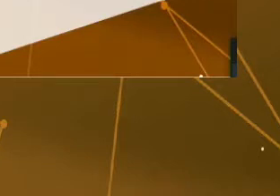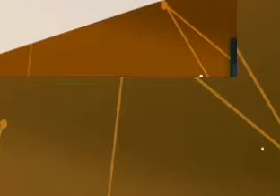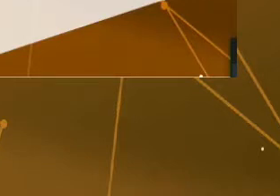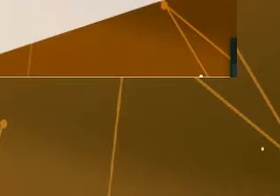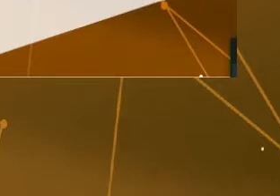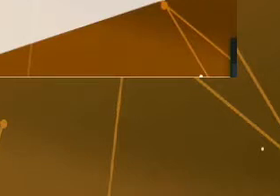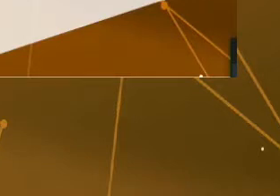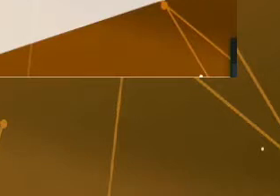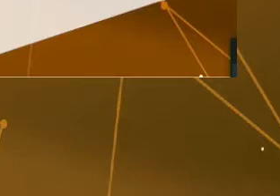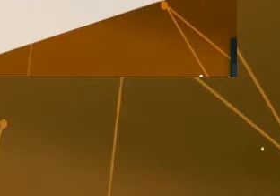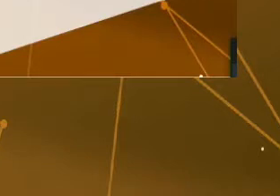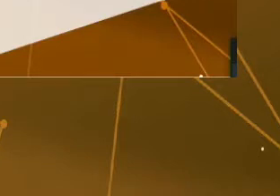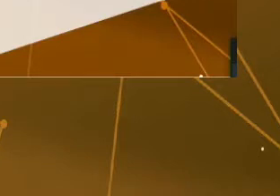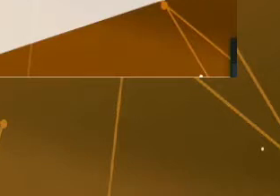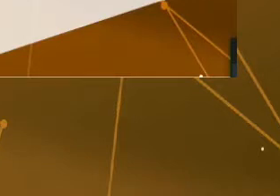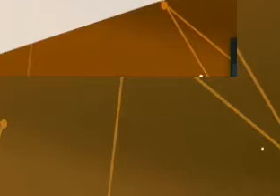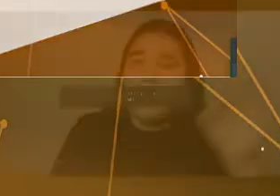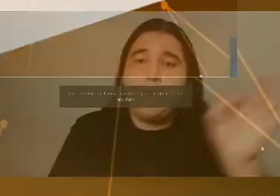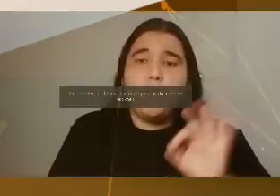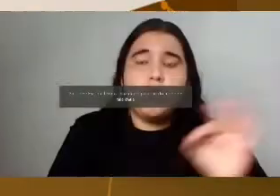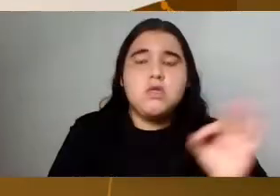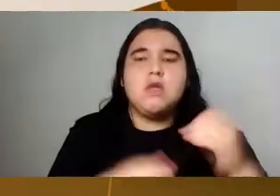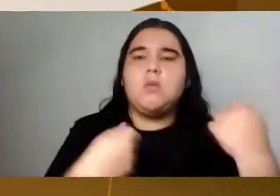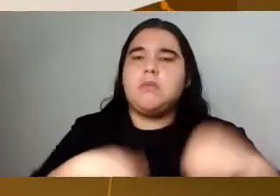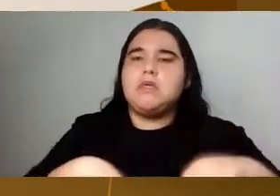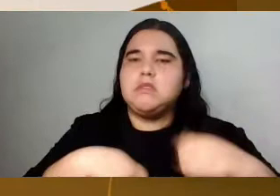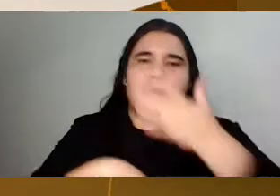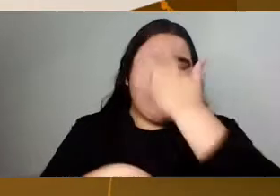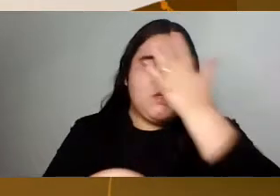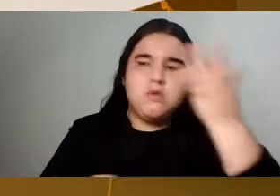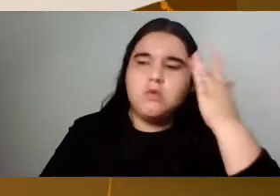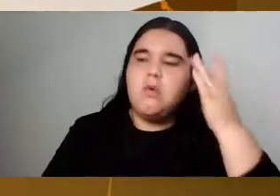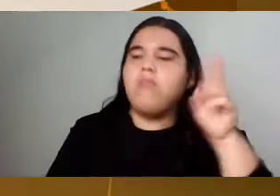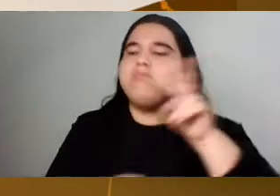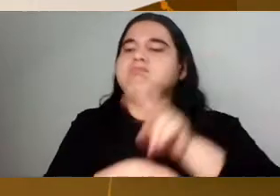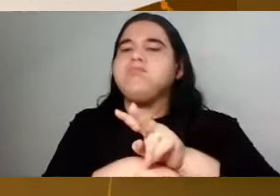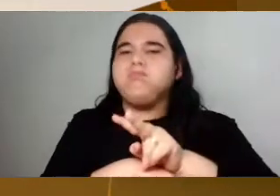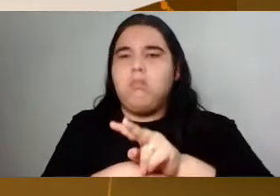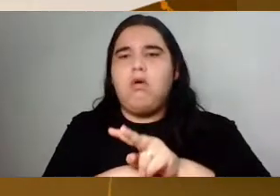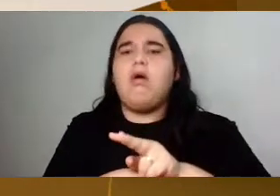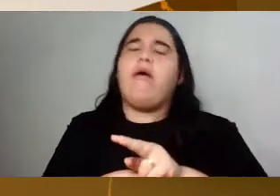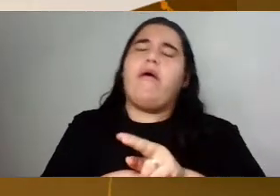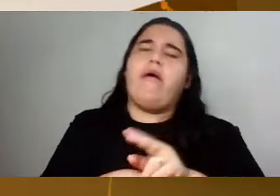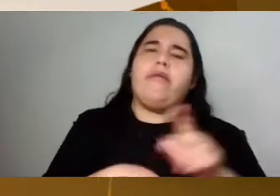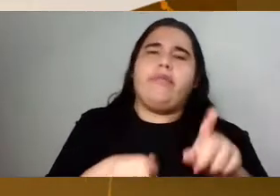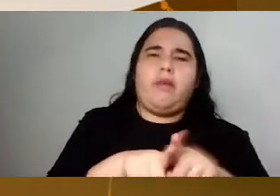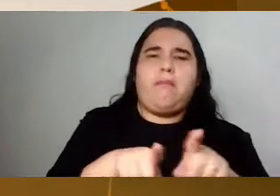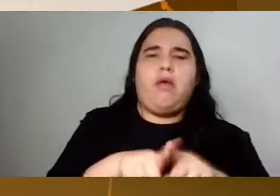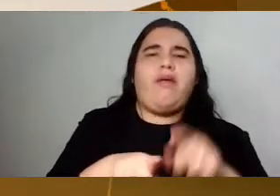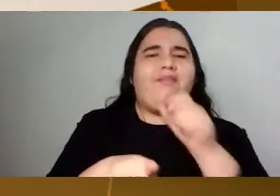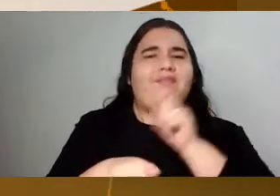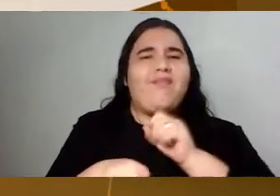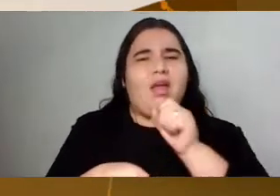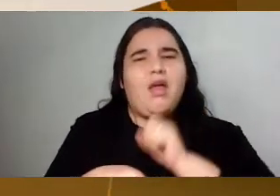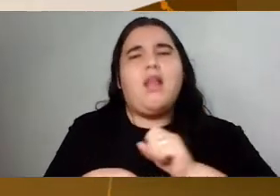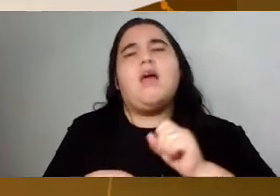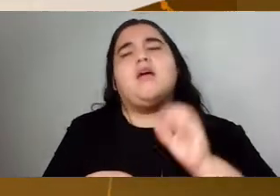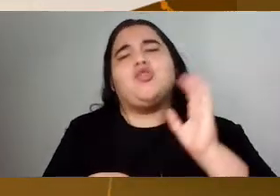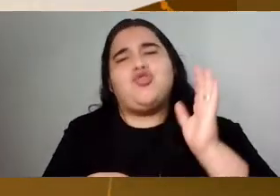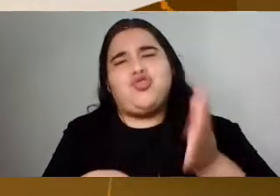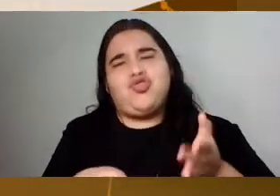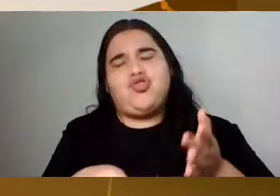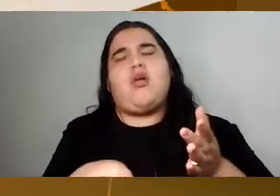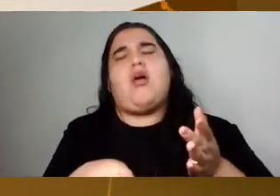100% assistido, né? Sempre tem pessoas ali acompanhando, mesmo as máquinas mais antigas que passaram por automatização e tudo,